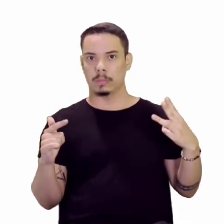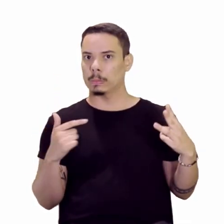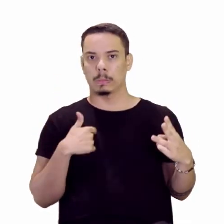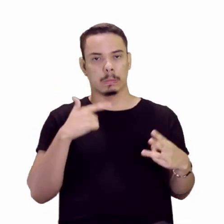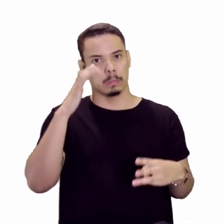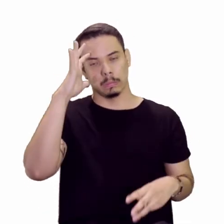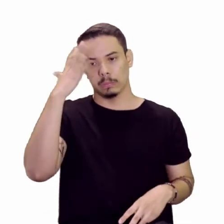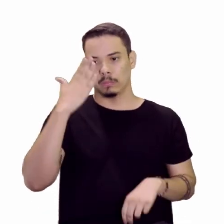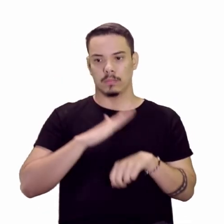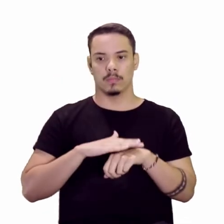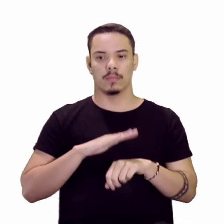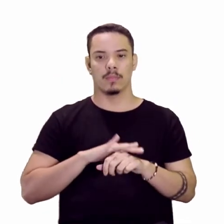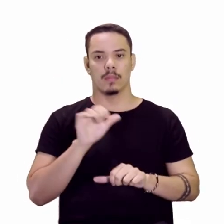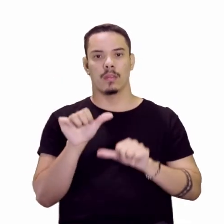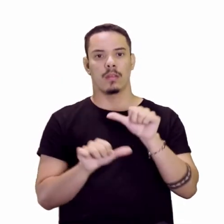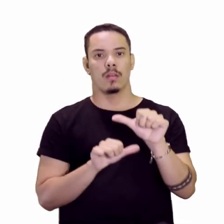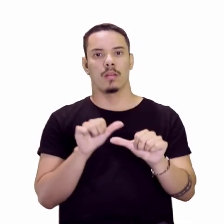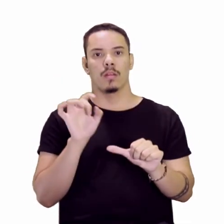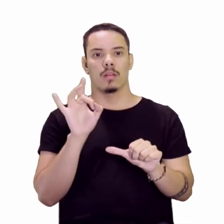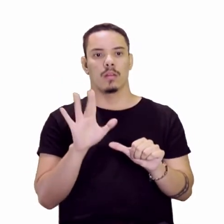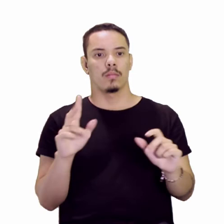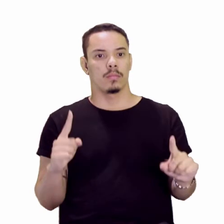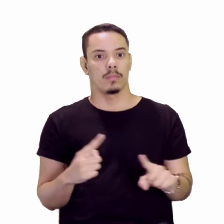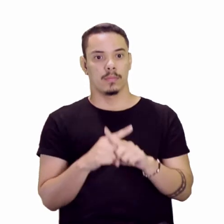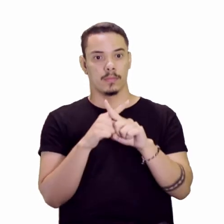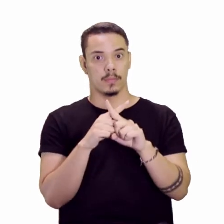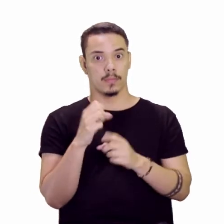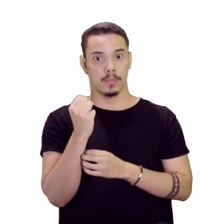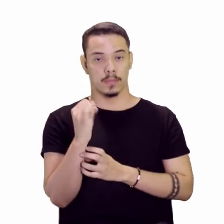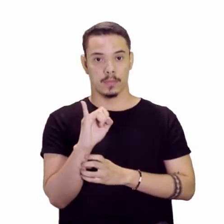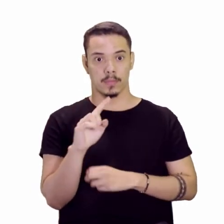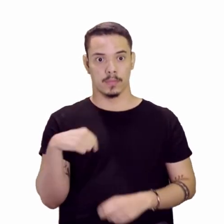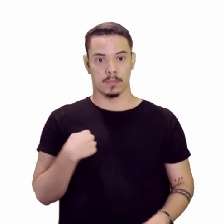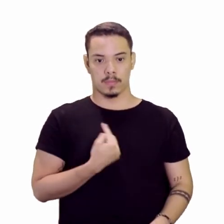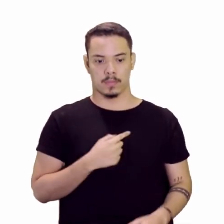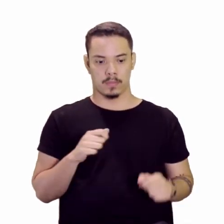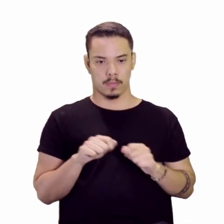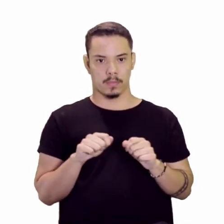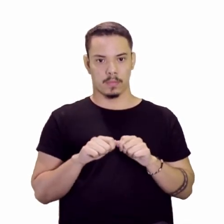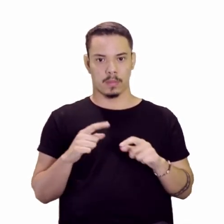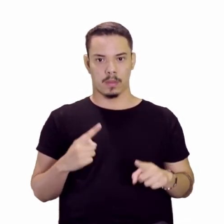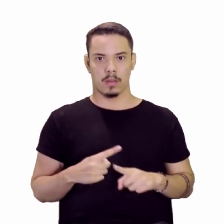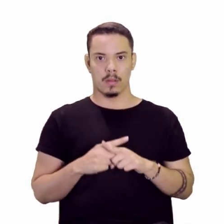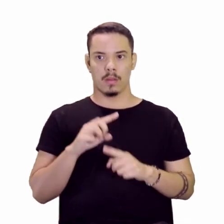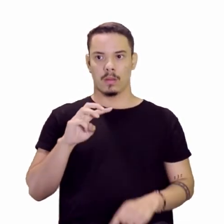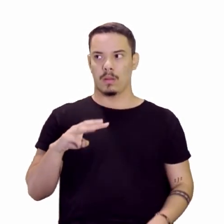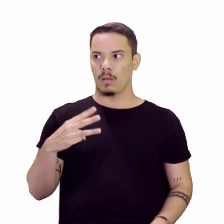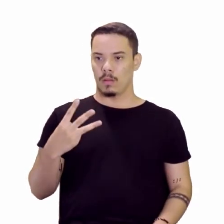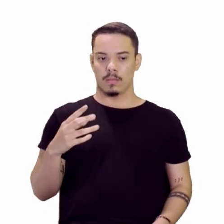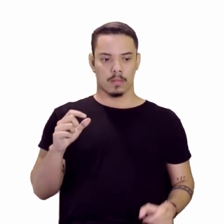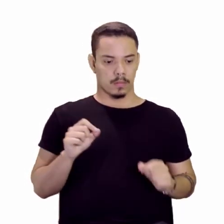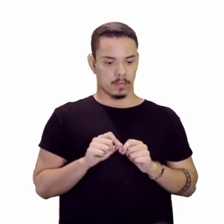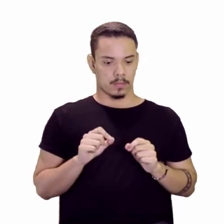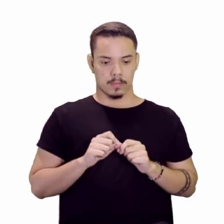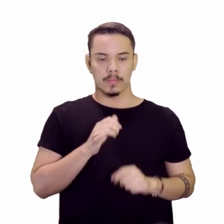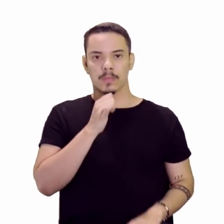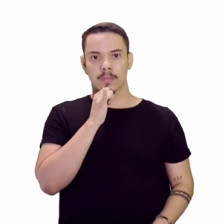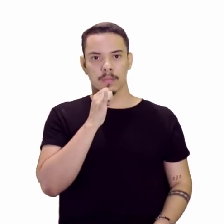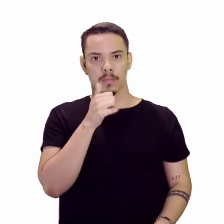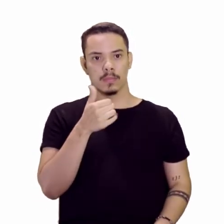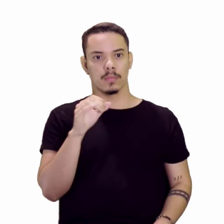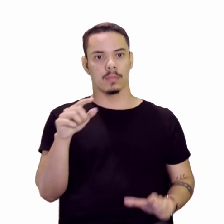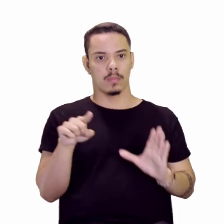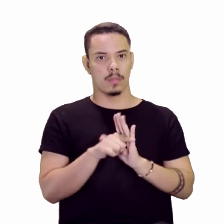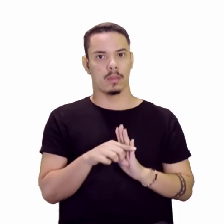jeito aí, né? transformar, e é só você multiplicar, se lá, para a gente multiplicar lá o quadrado que é a área, você multiplica por 10 a